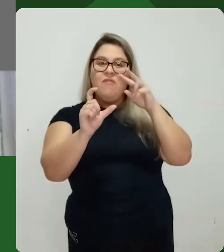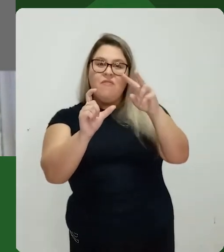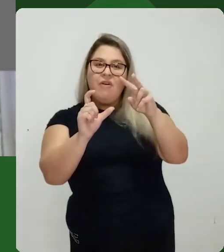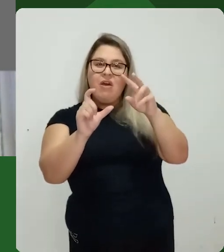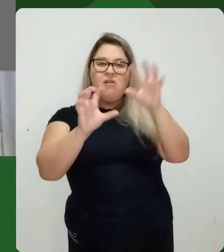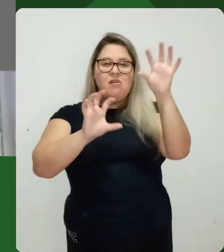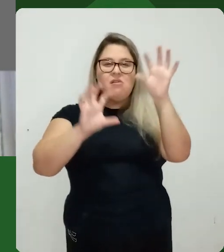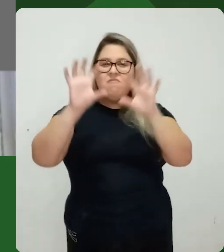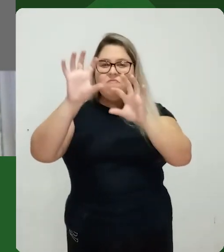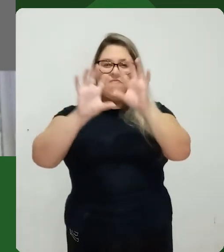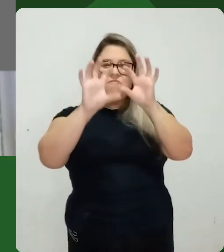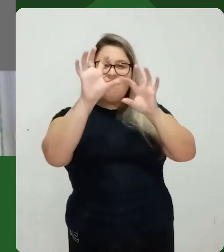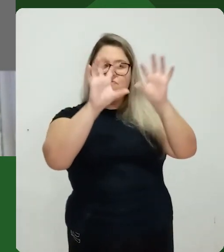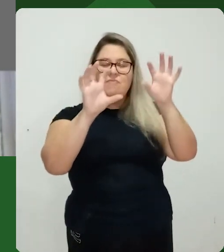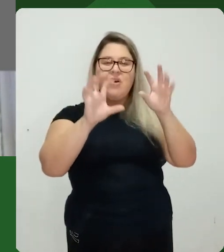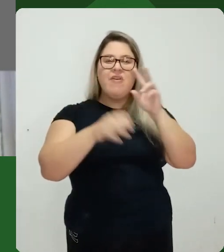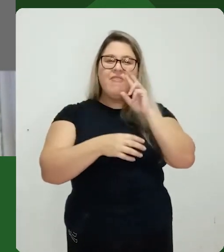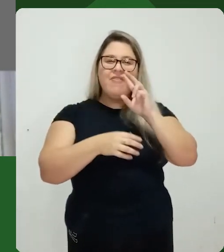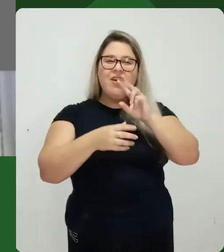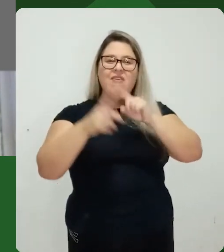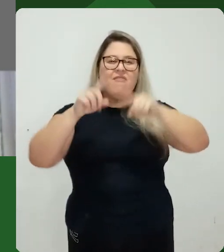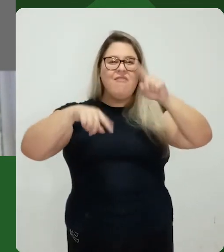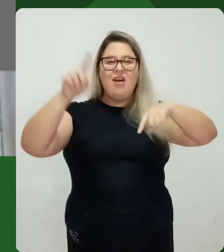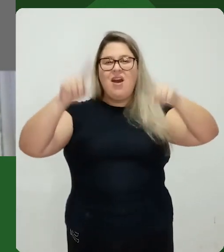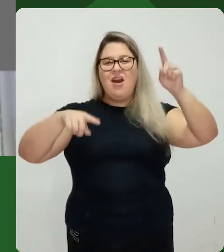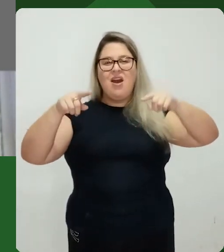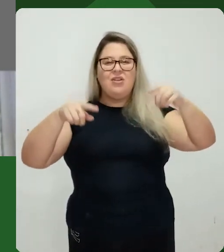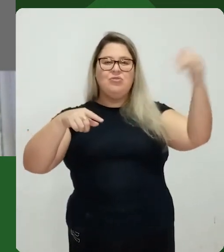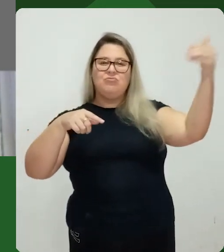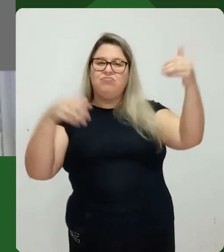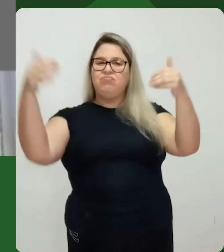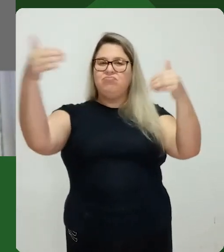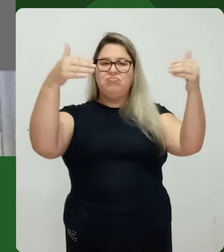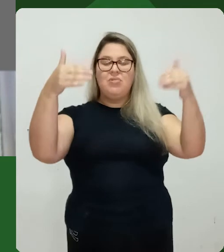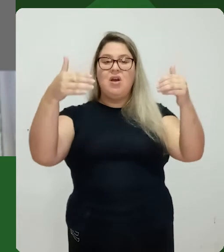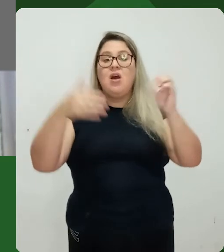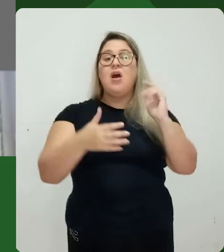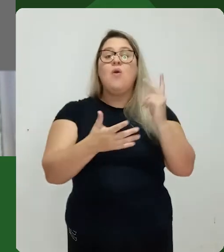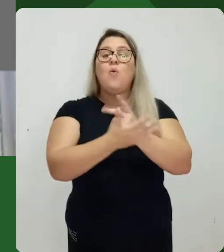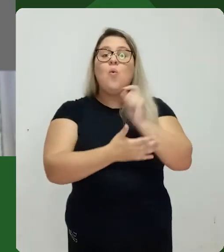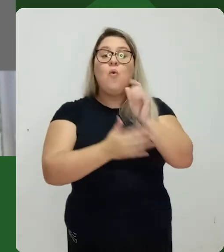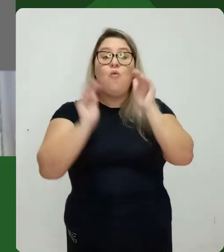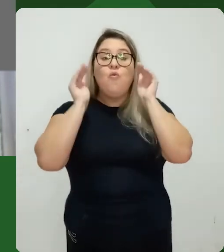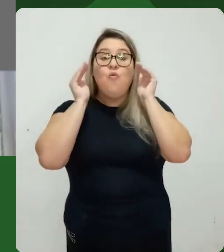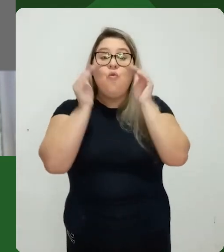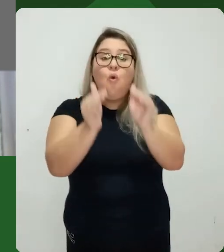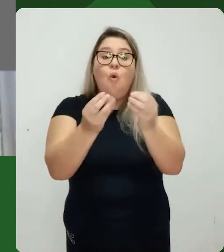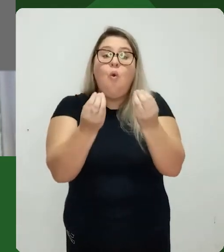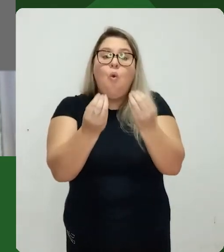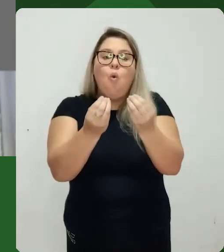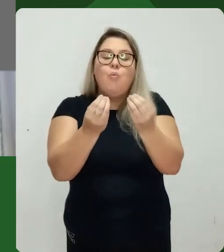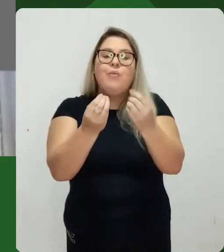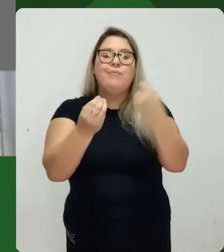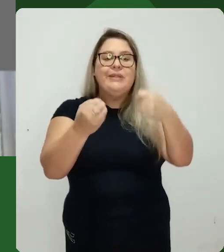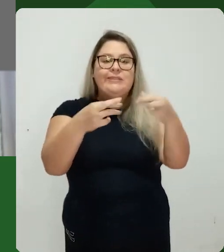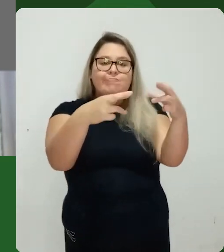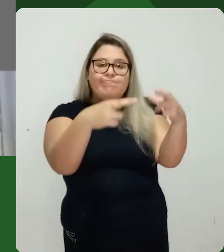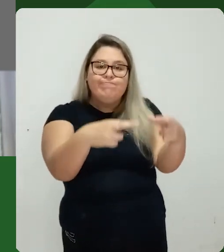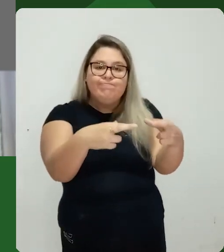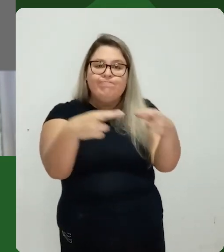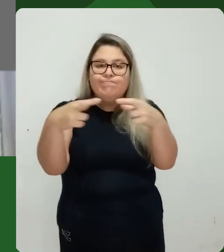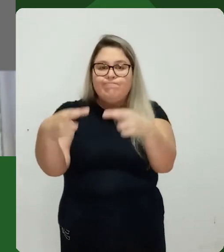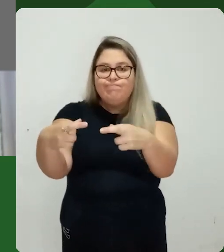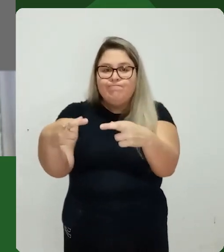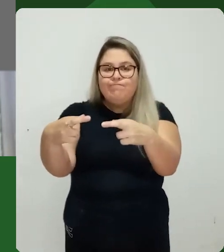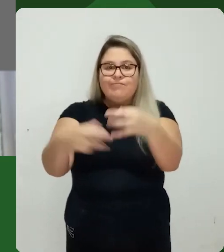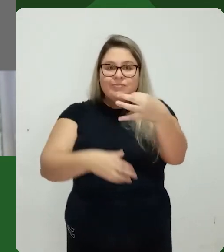como se chegassem os vários raios de luz de certa forma desorganizada, assim, pode vir de várias direções diferentes e acaba que eu só